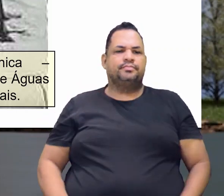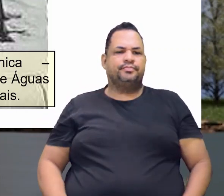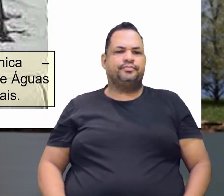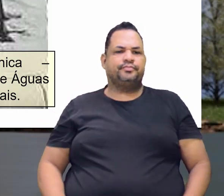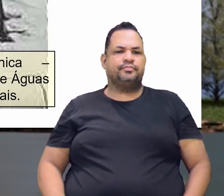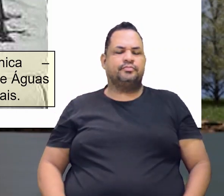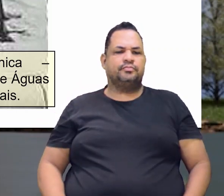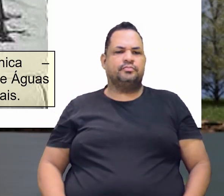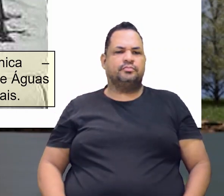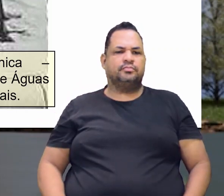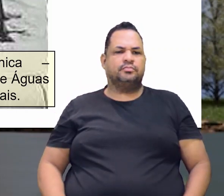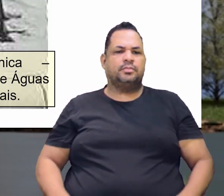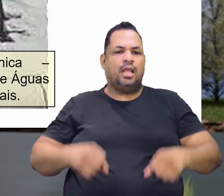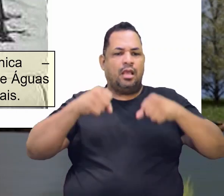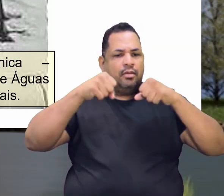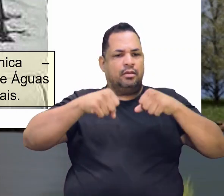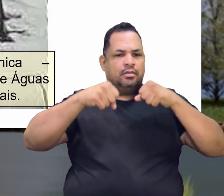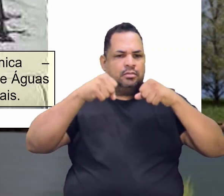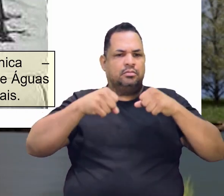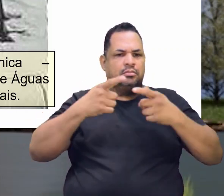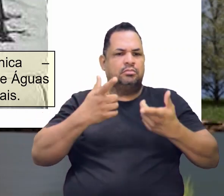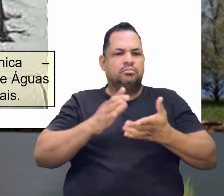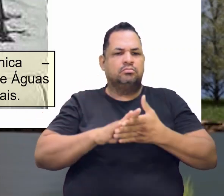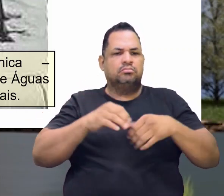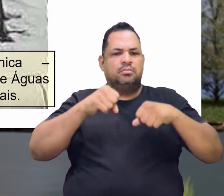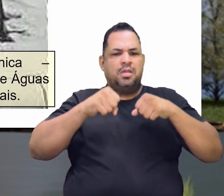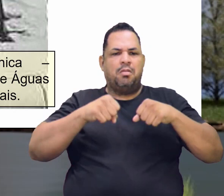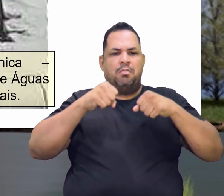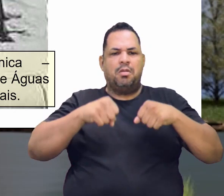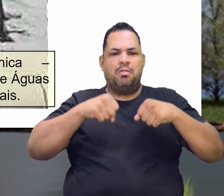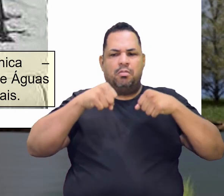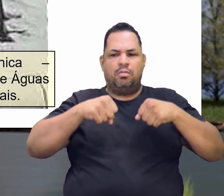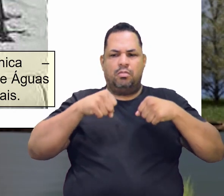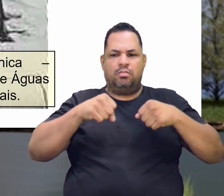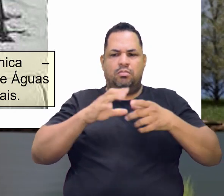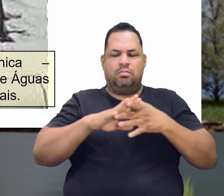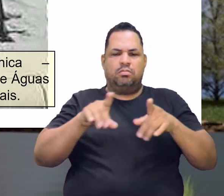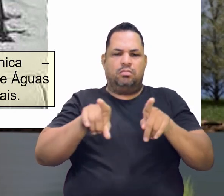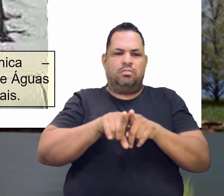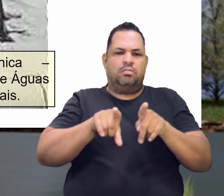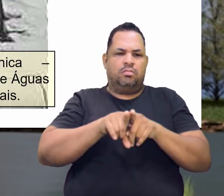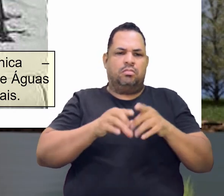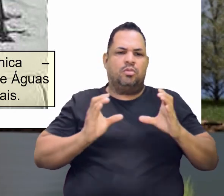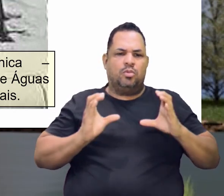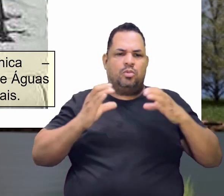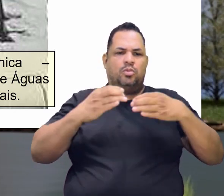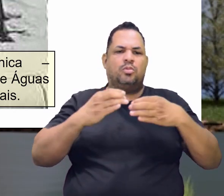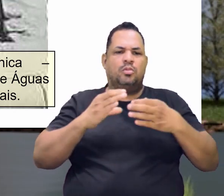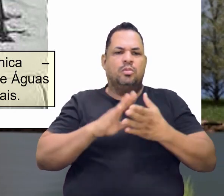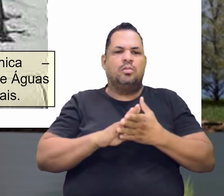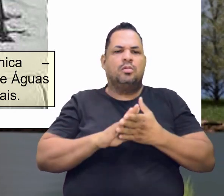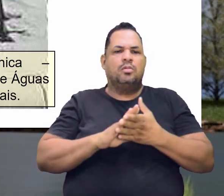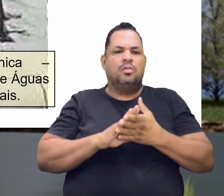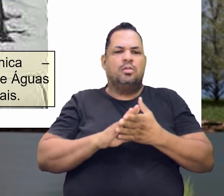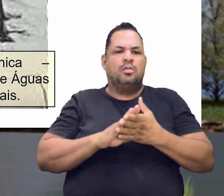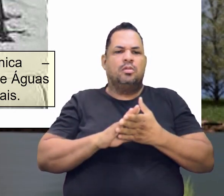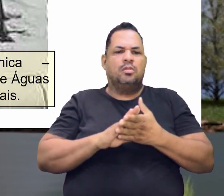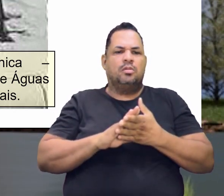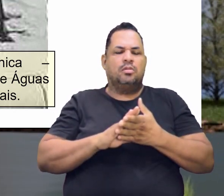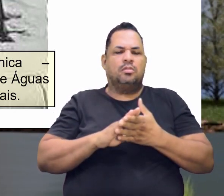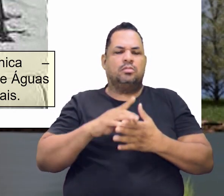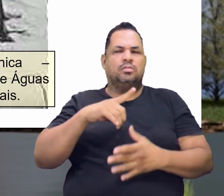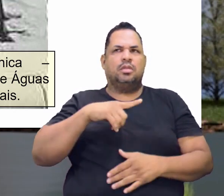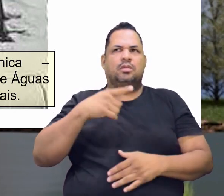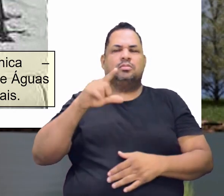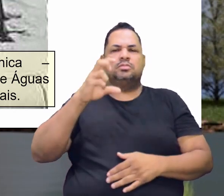engenharia, cavalaria, infantaria, engenharia, cavalaria, comunicação, e